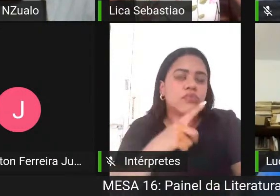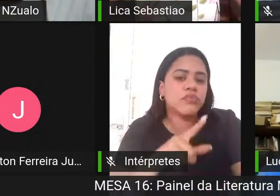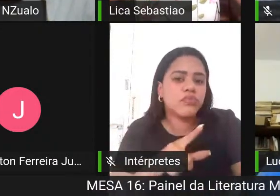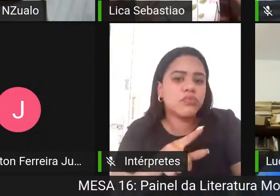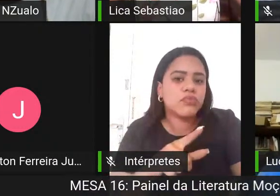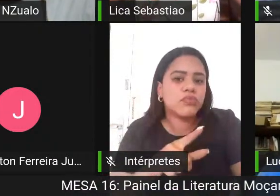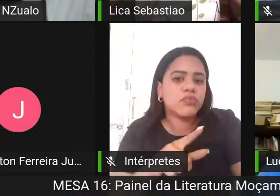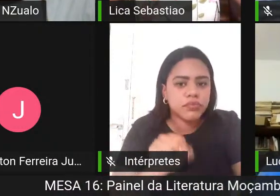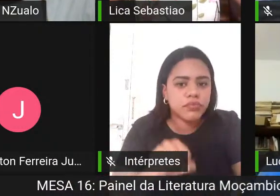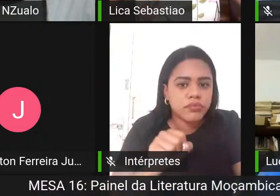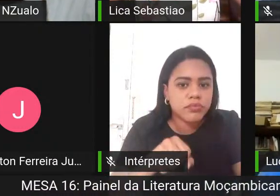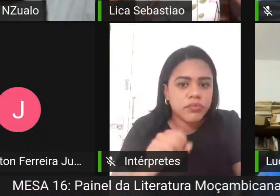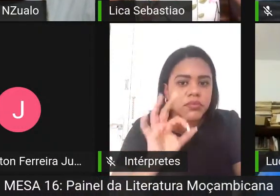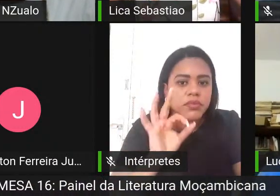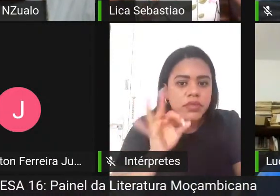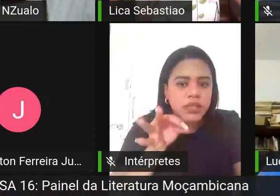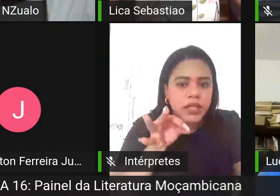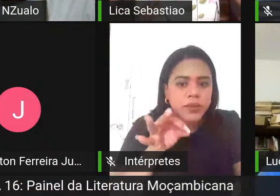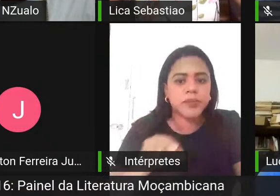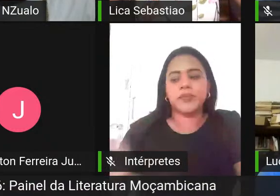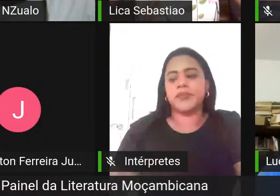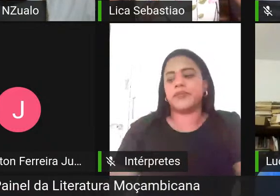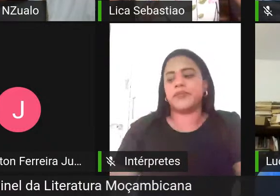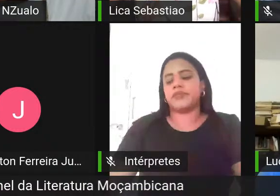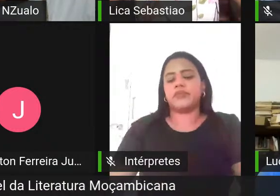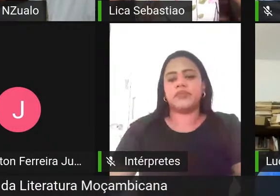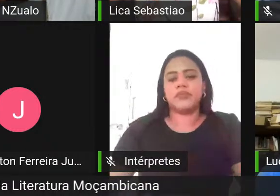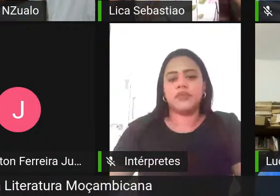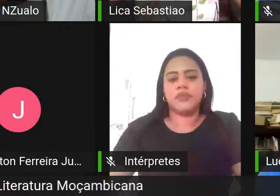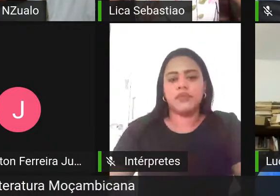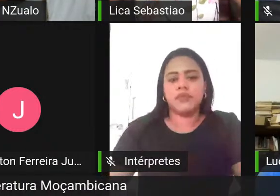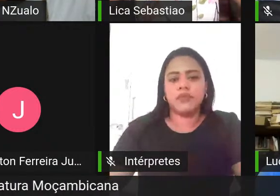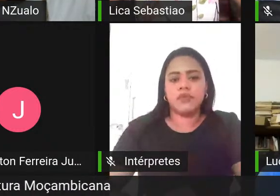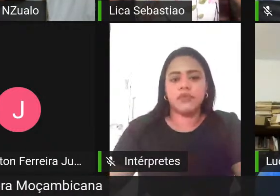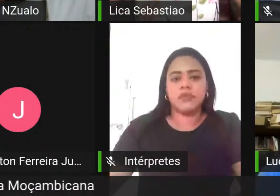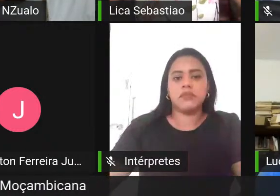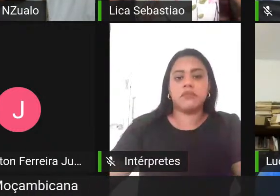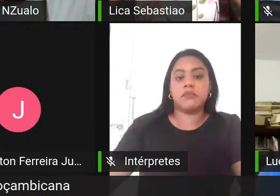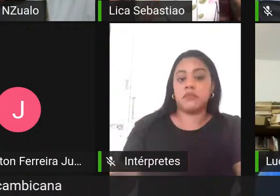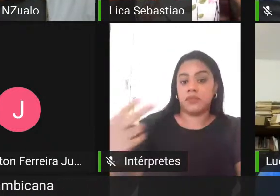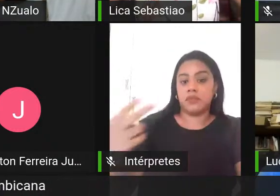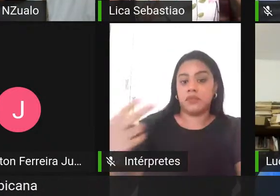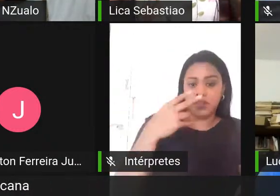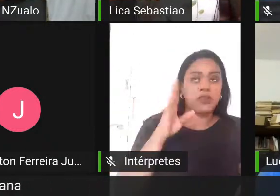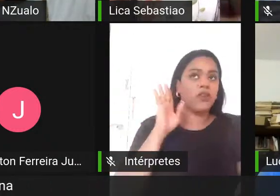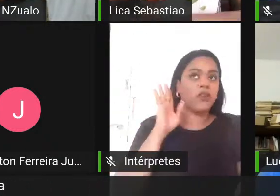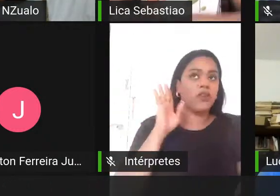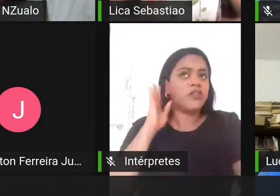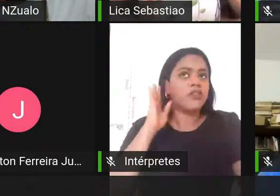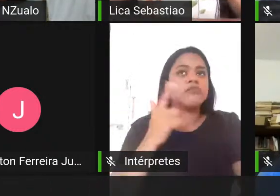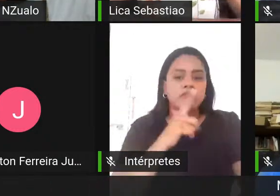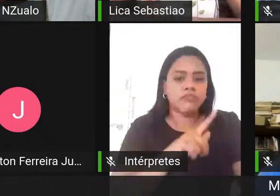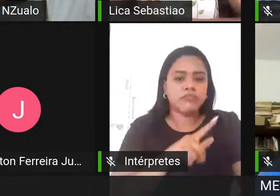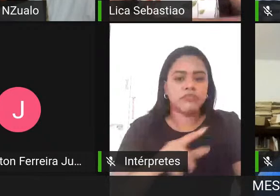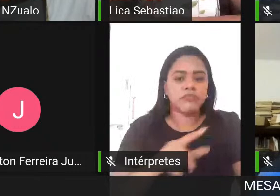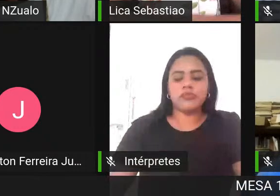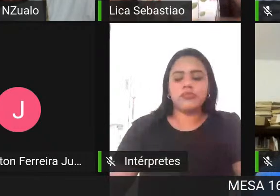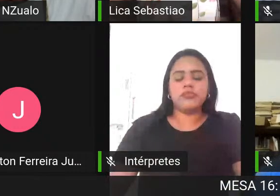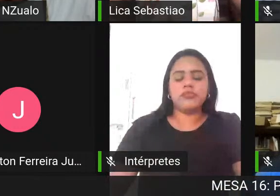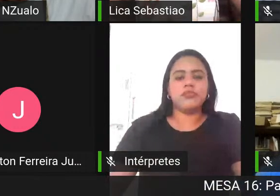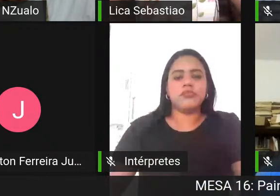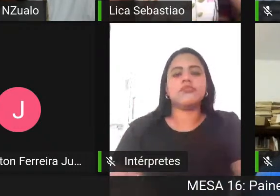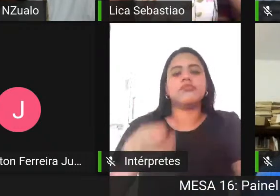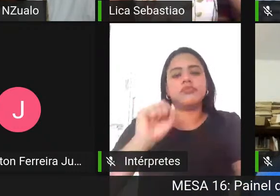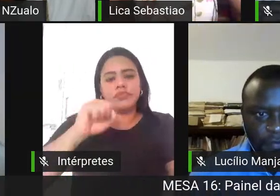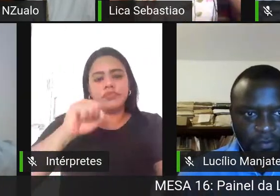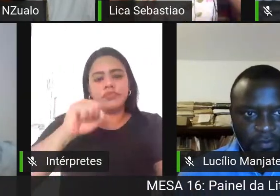certo. me ouvem e todos conseguem me ver, certo? Sim. Sim. Bom. Bem, eu perdi a primeira